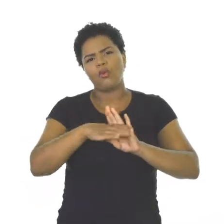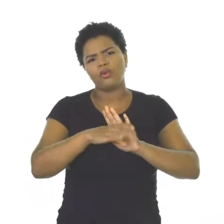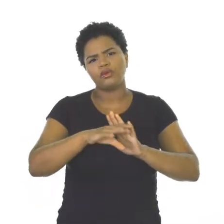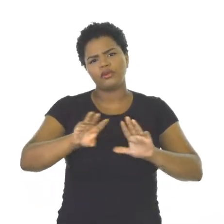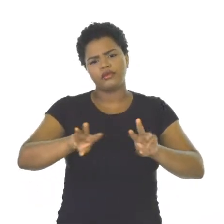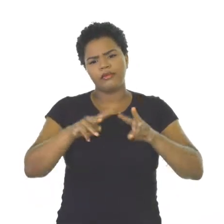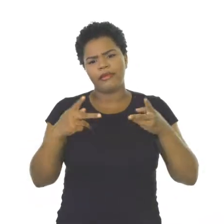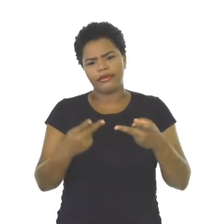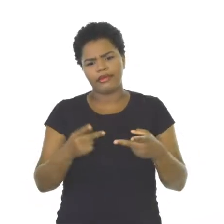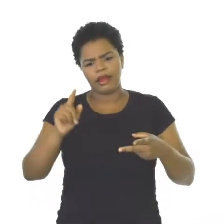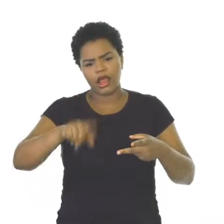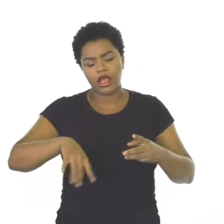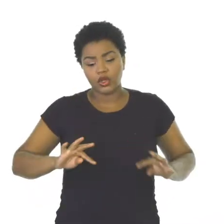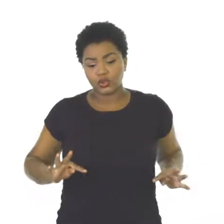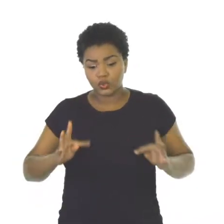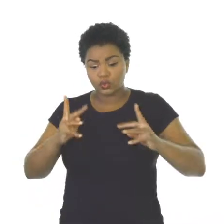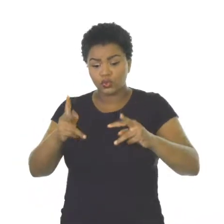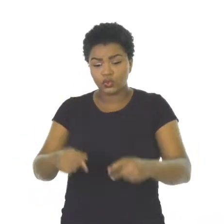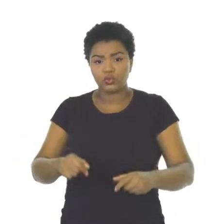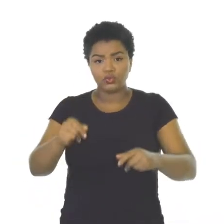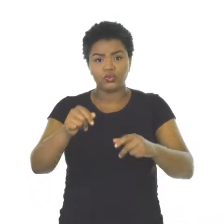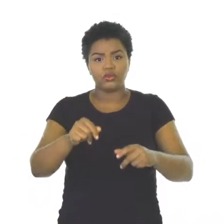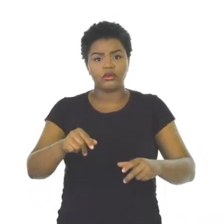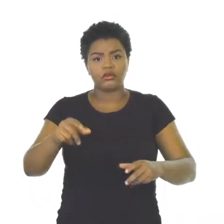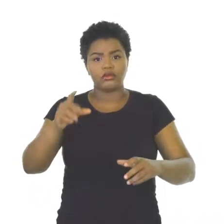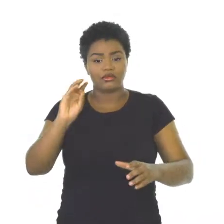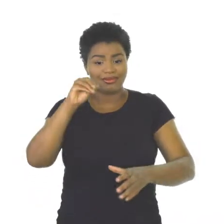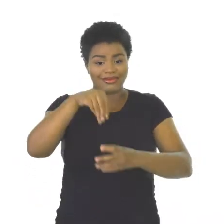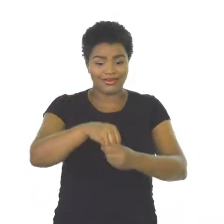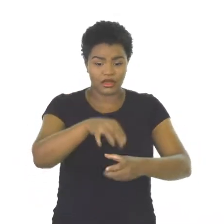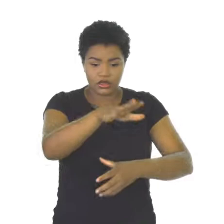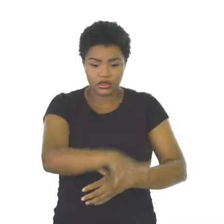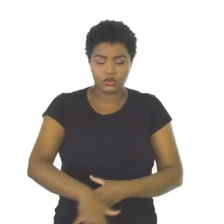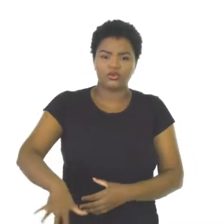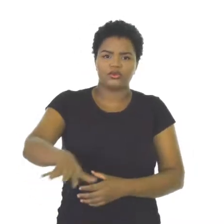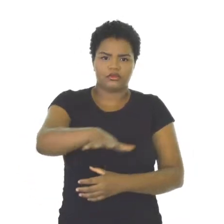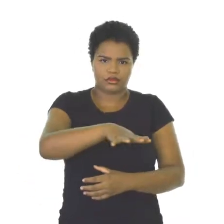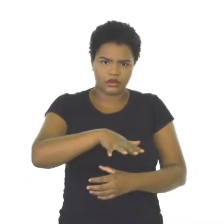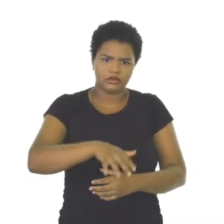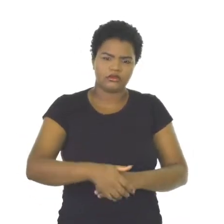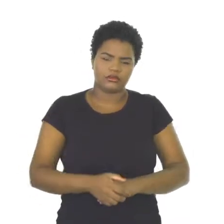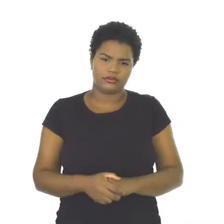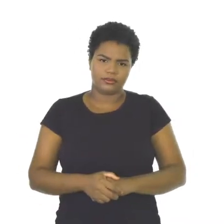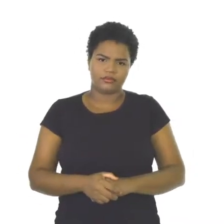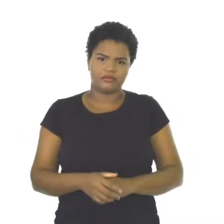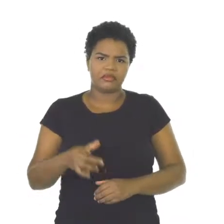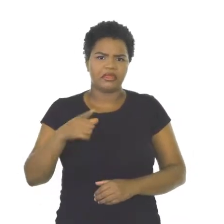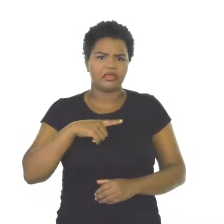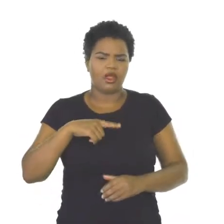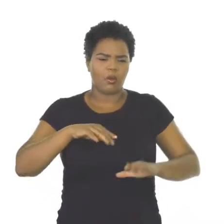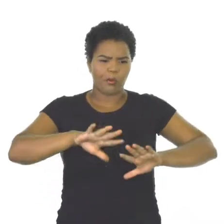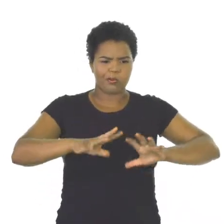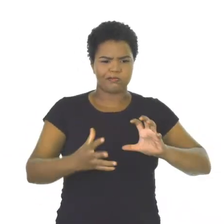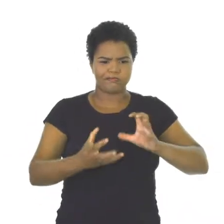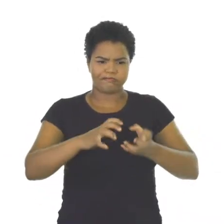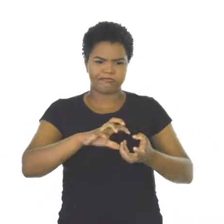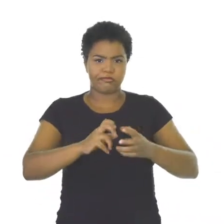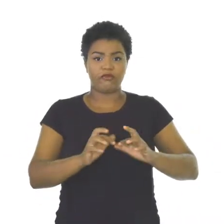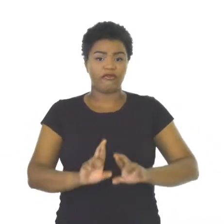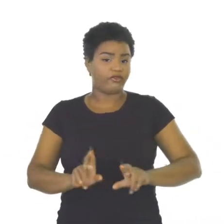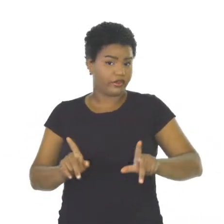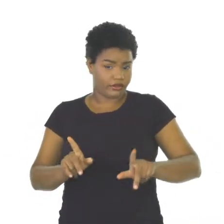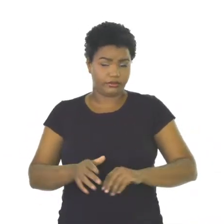é tudo aquilo que ocupa lugar no espaço e tem um formato diferenciado. Por